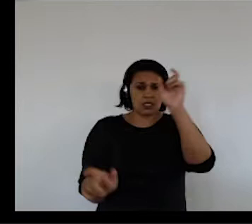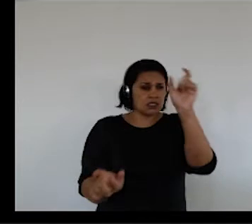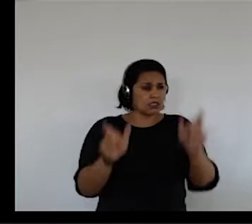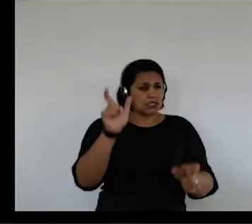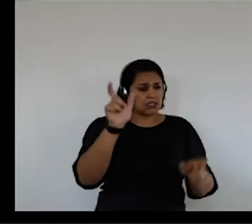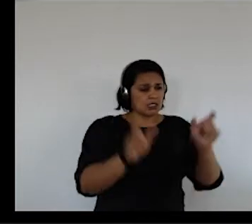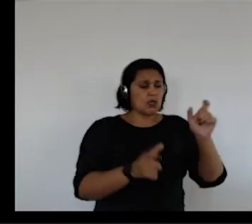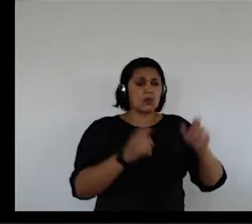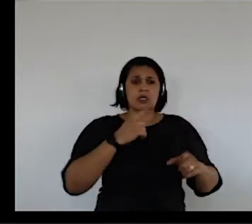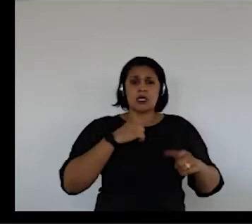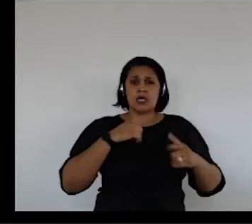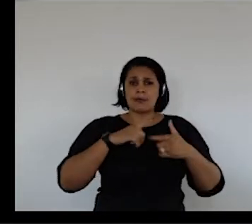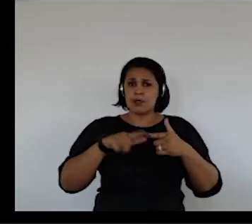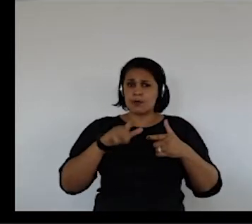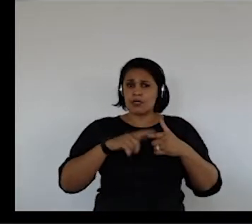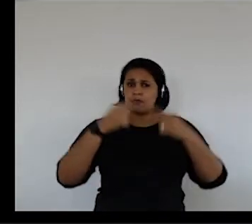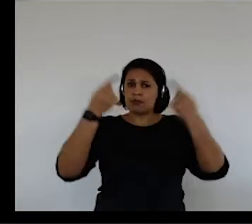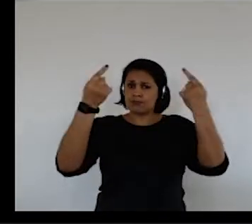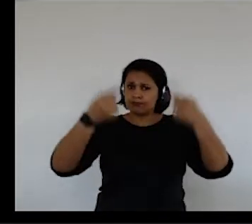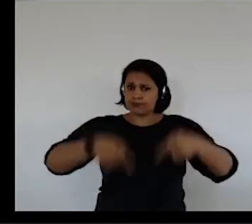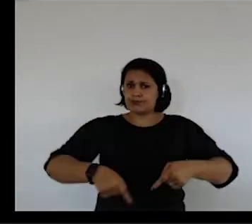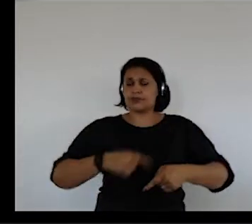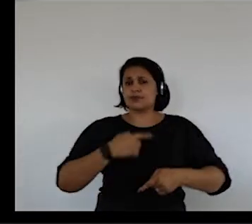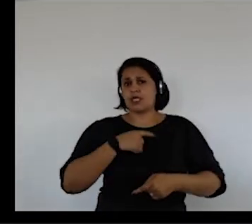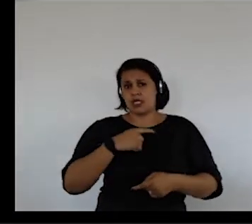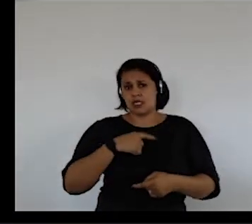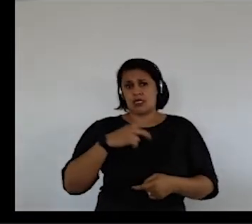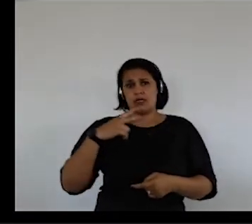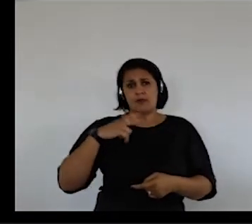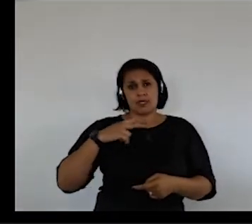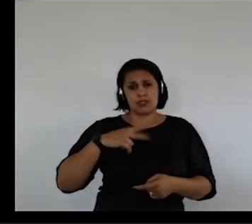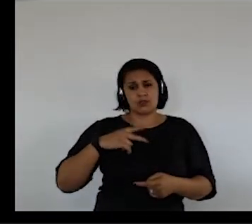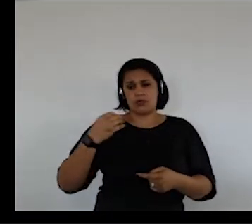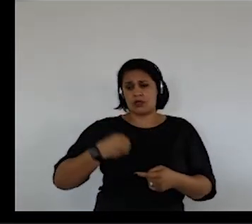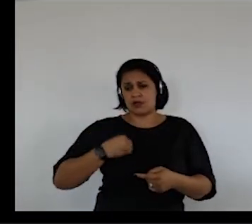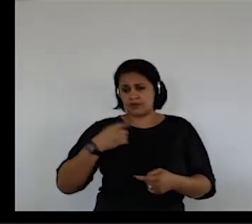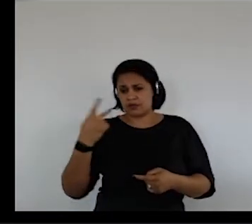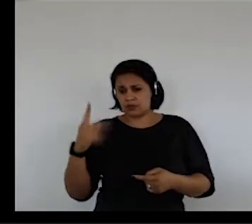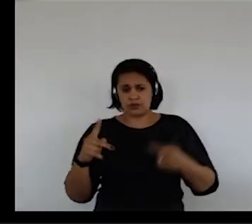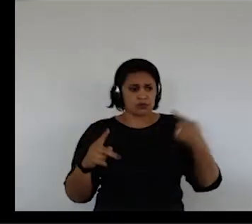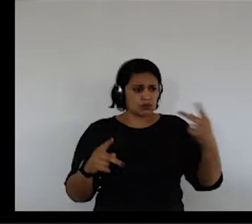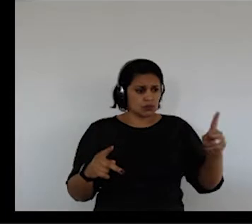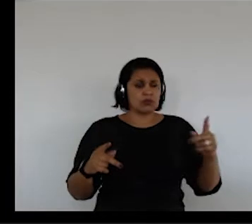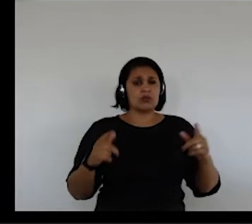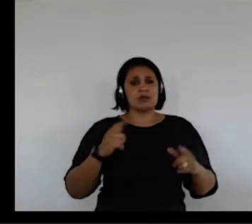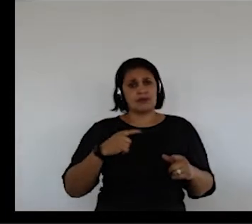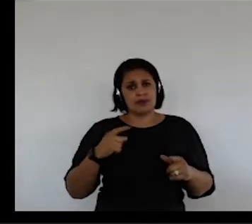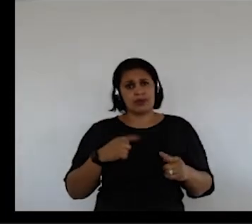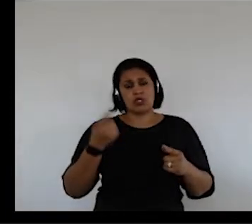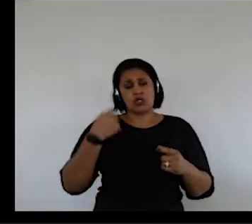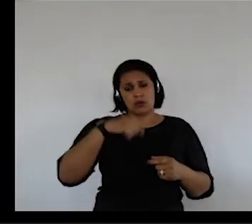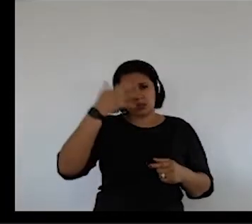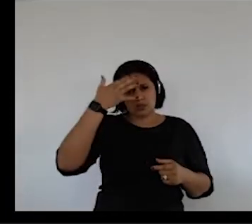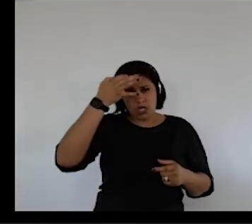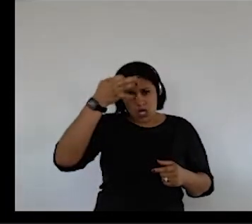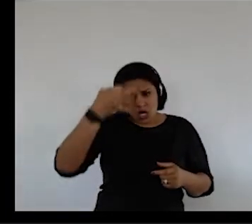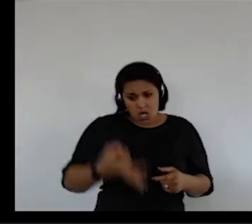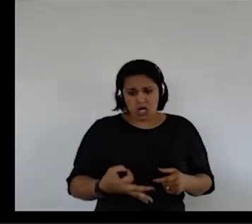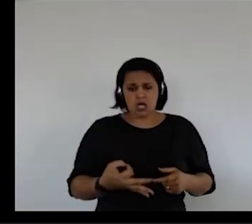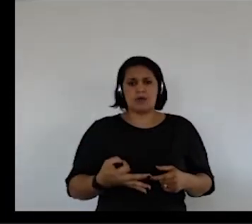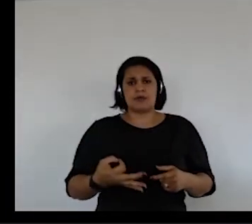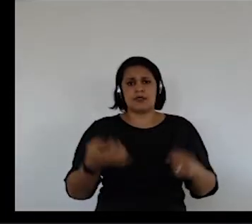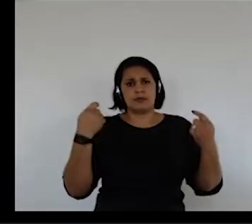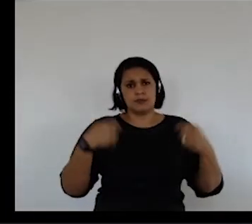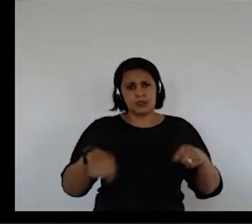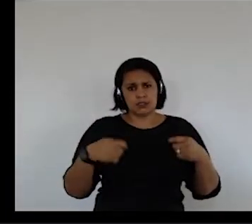Cada uma de nós tem o seu desafio particular, e a partir do momento em que nós conseguimos compreender isso,